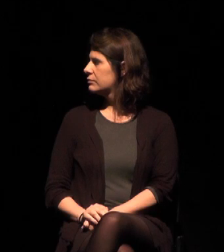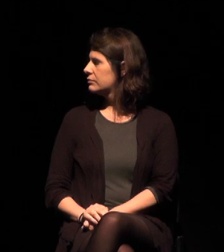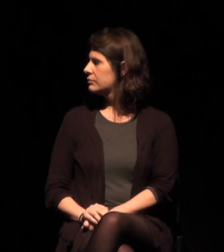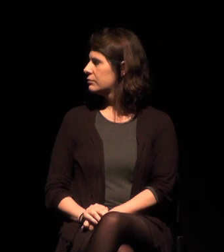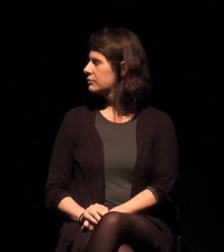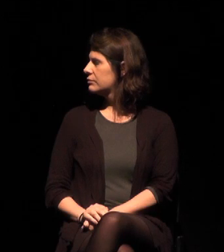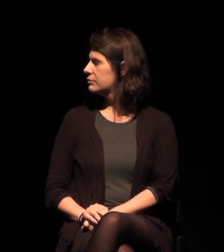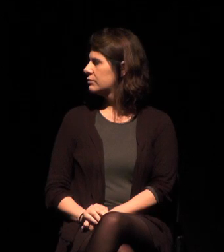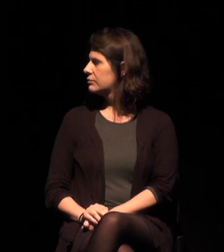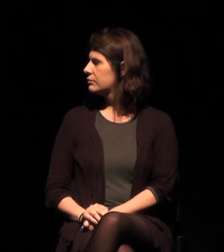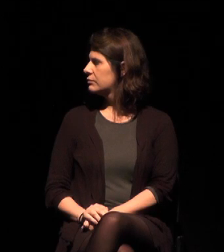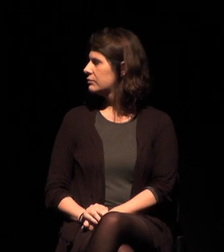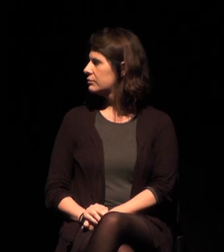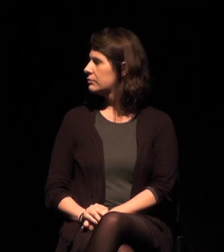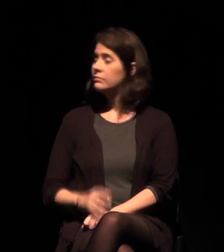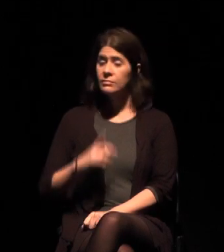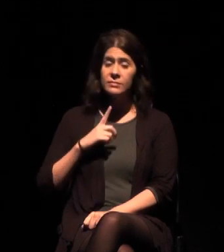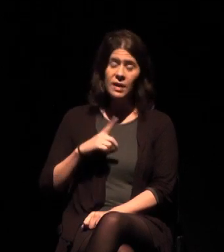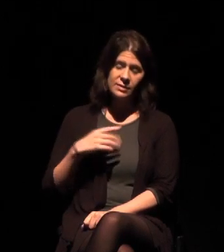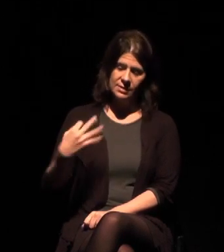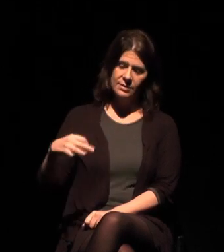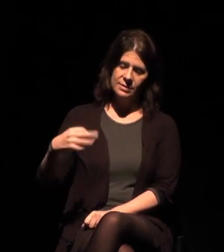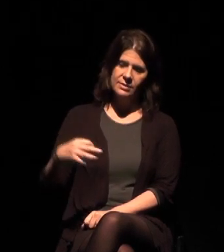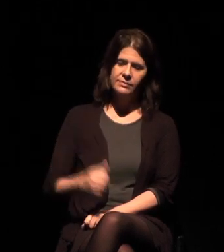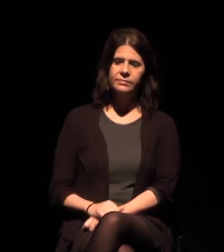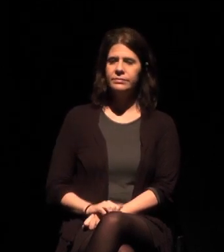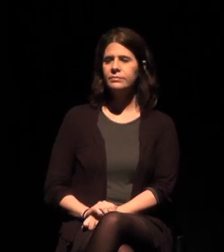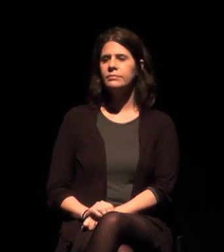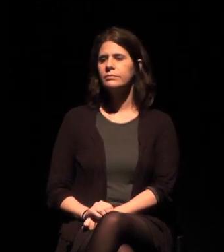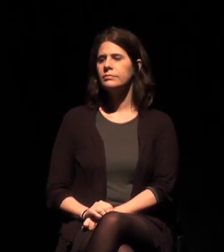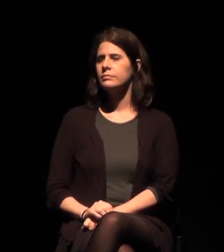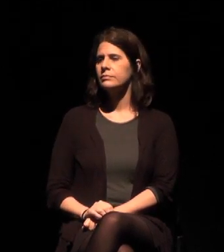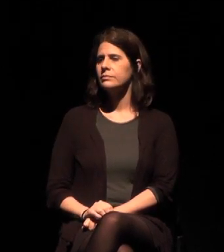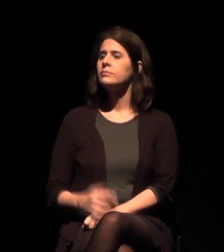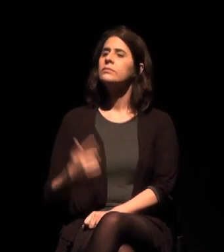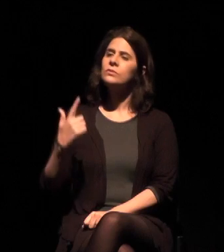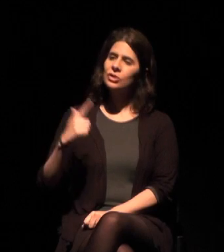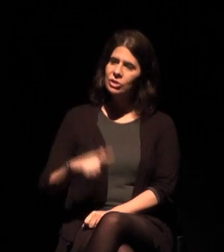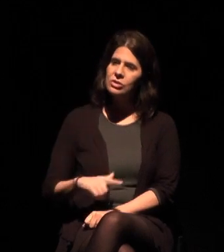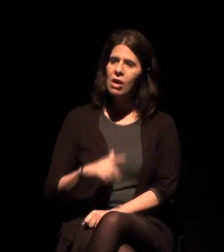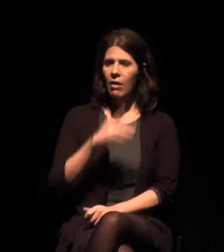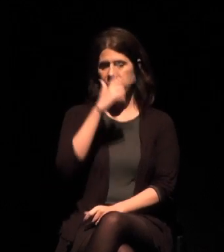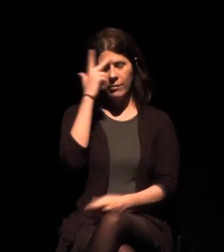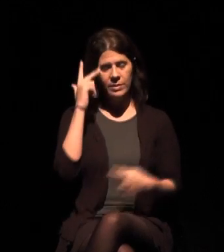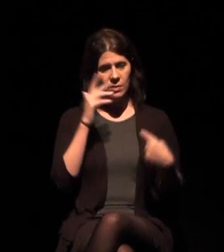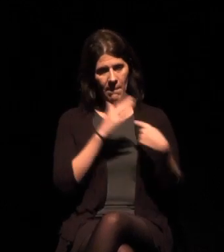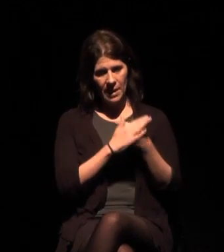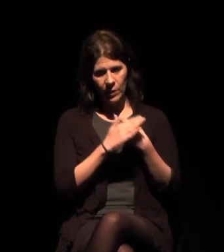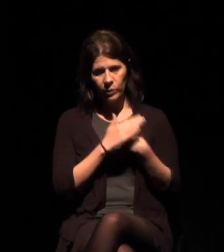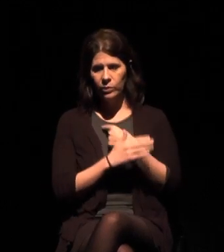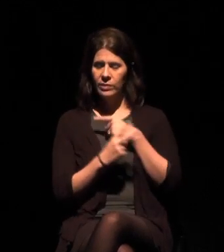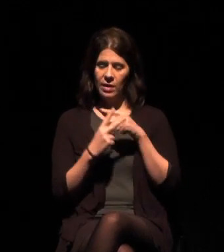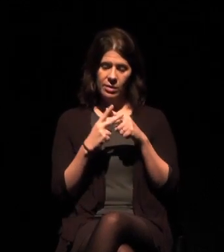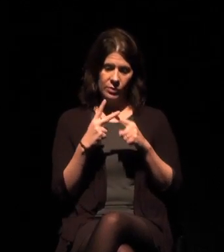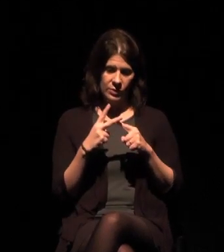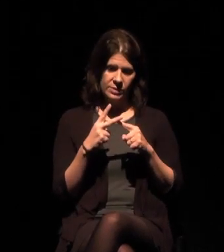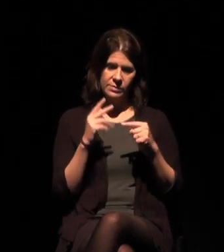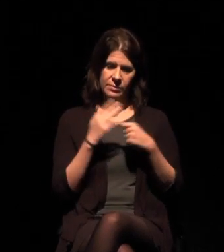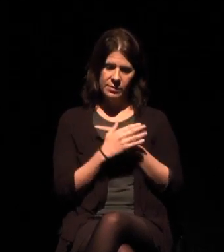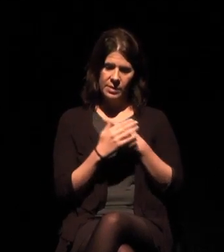andré não é mais uma vez obrigado estão aqui duas perguntas uma delas está